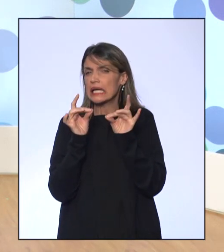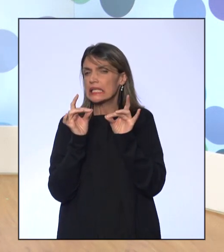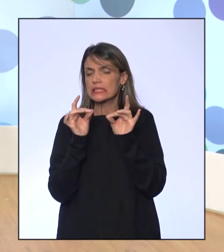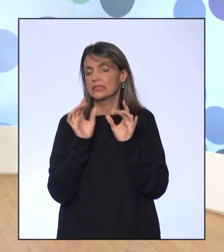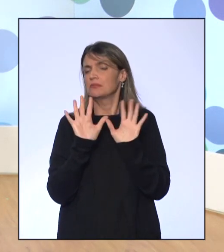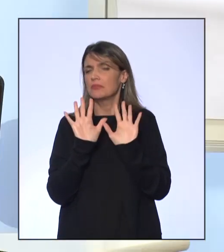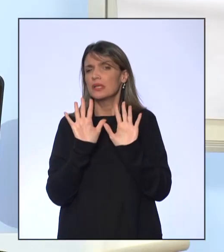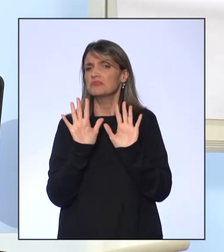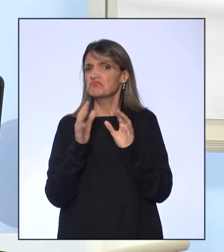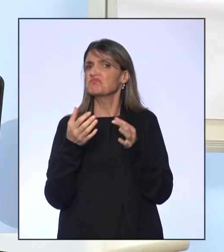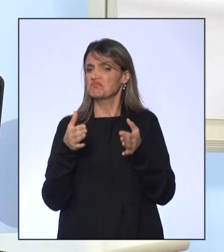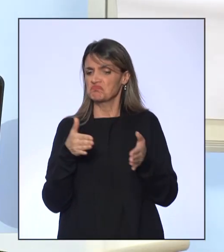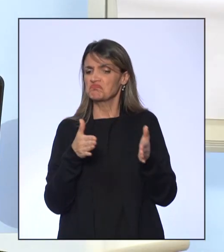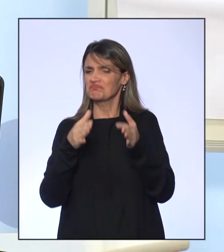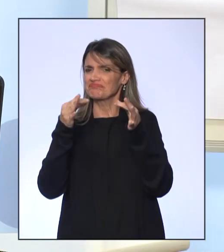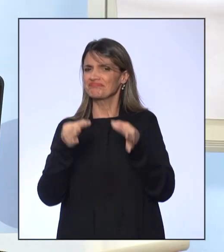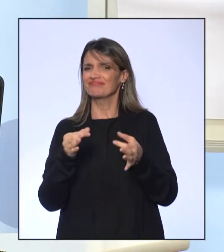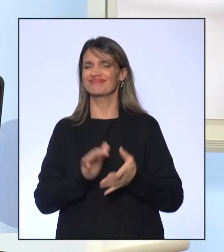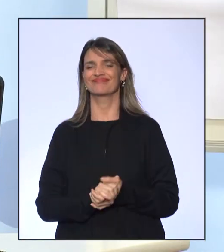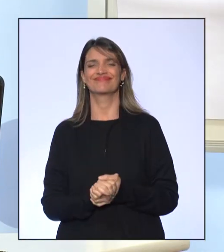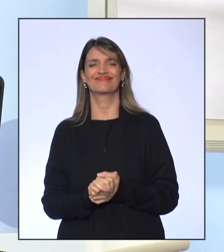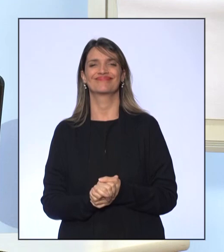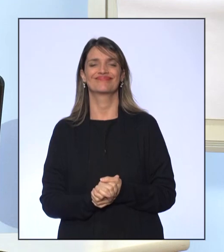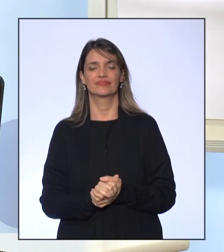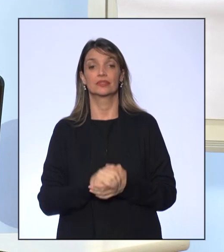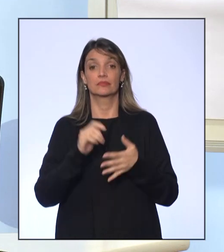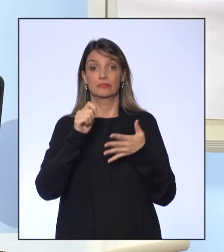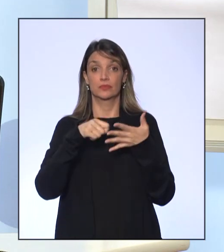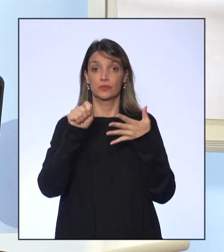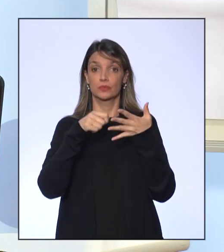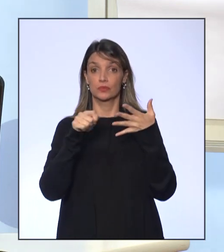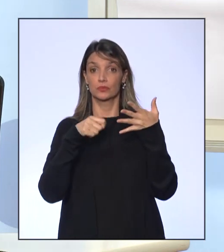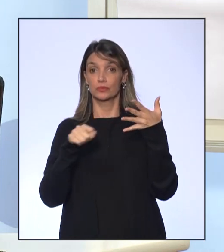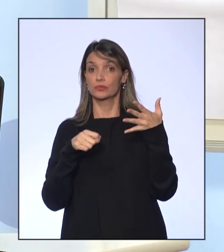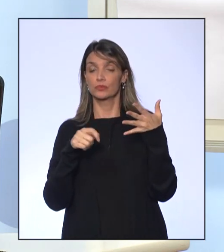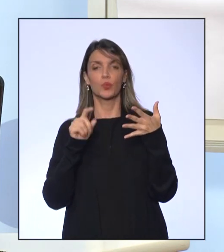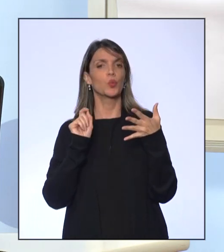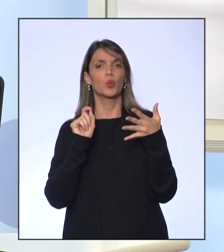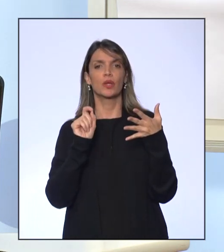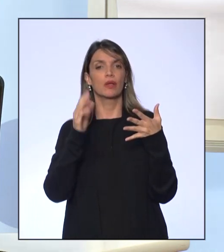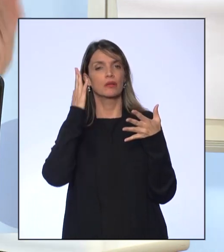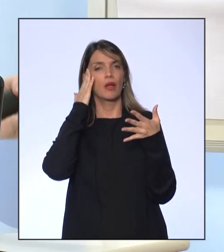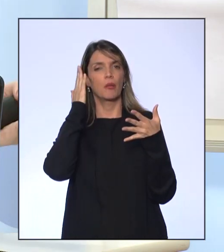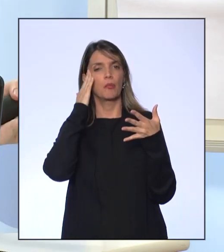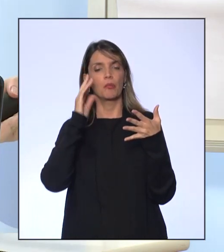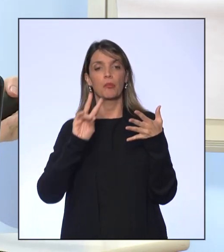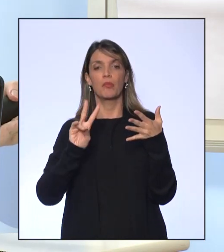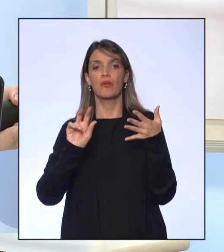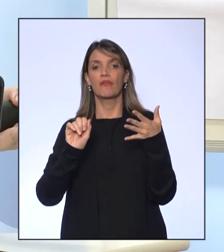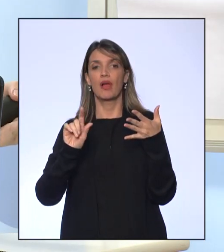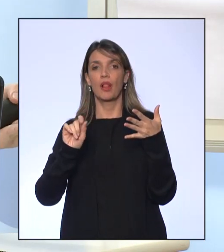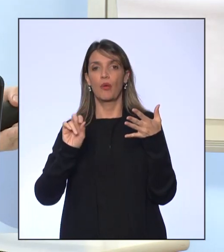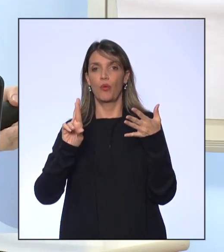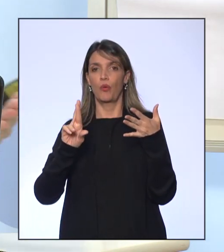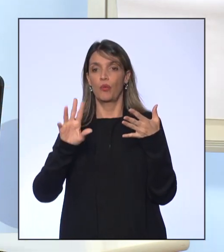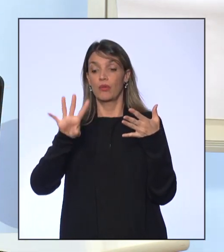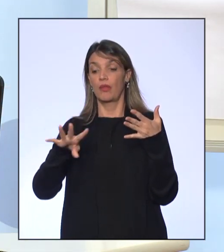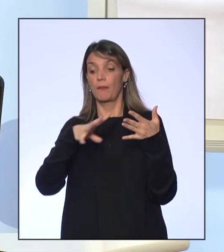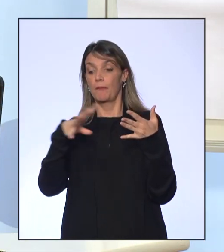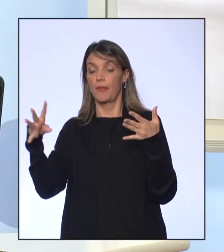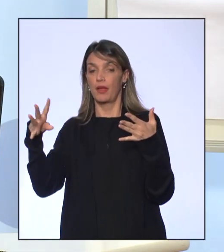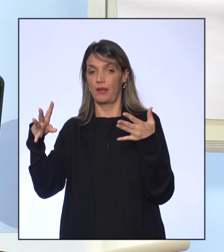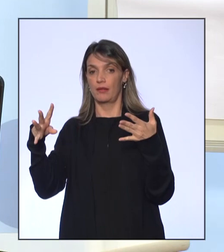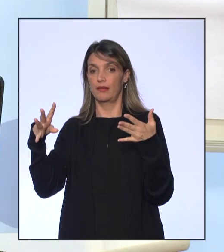então vamos para praça correção a ideia e ele saber o valor baseado na tabela que nós olhamos